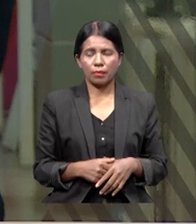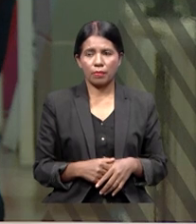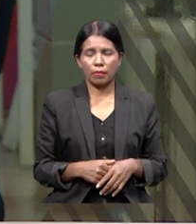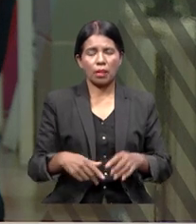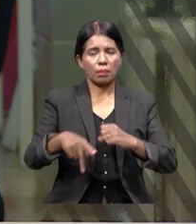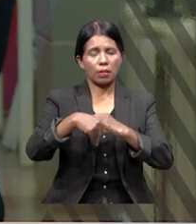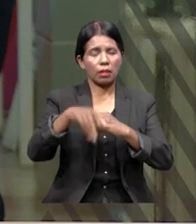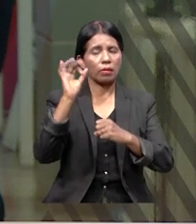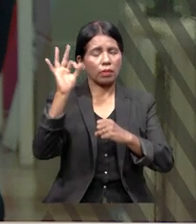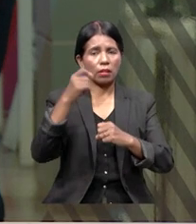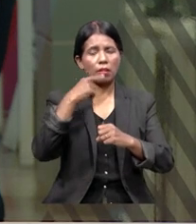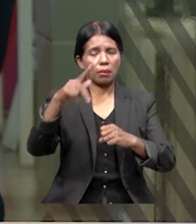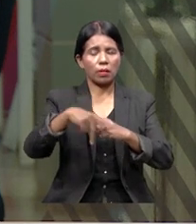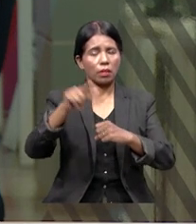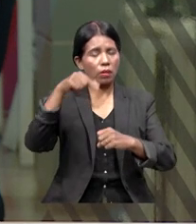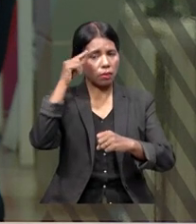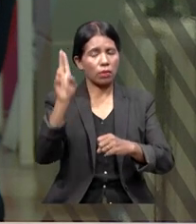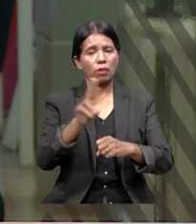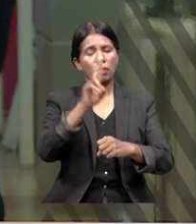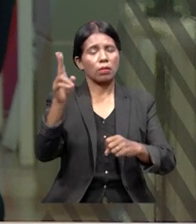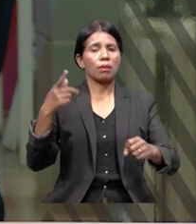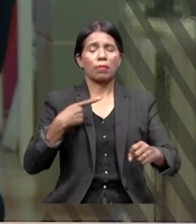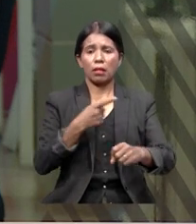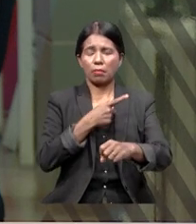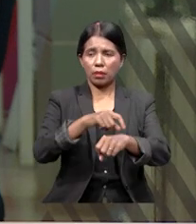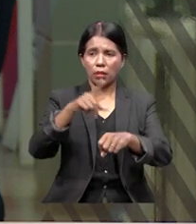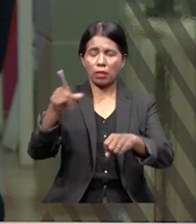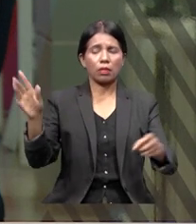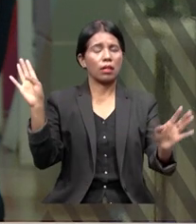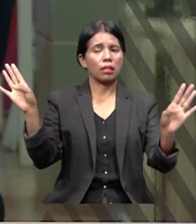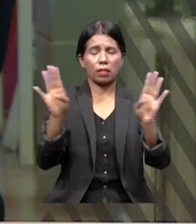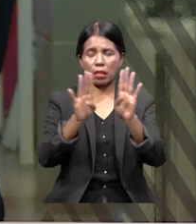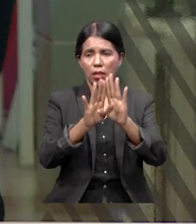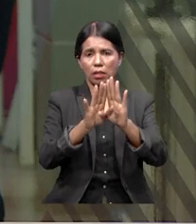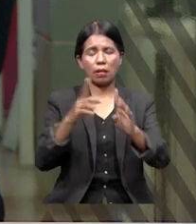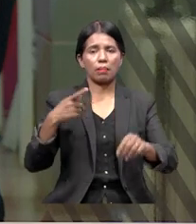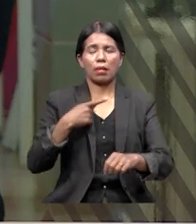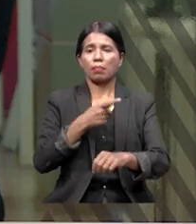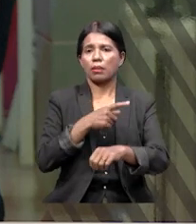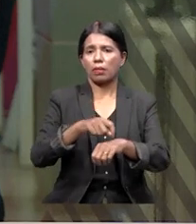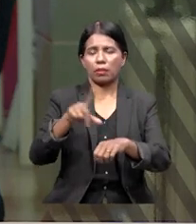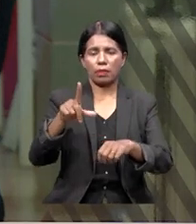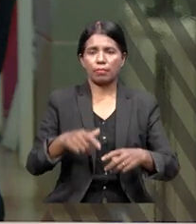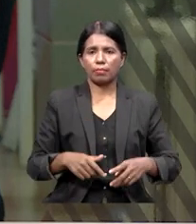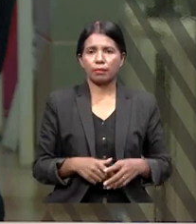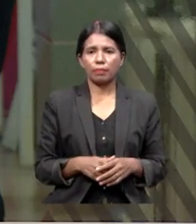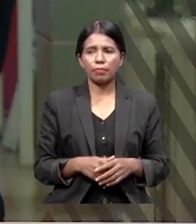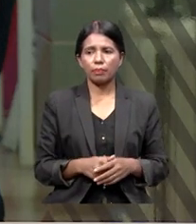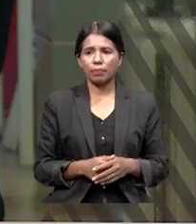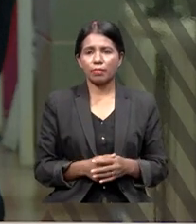Bancada Fretilin considera bancada governo usa maioria parlamentar ou de bloqueio inquérito parlamentar.